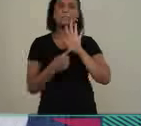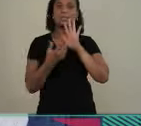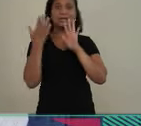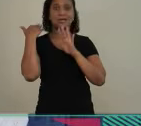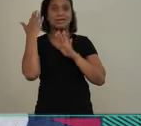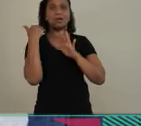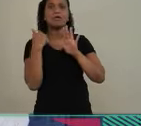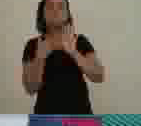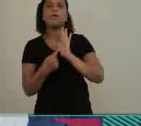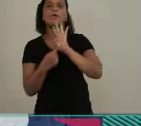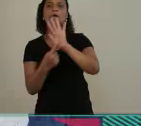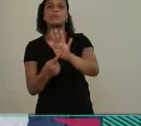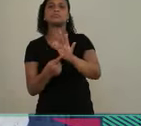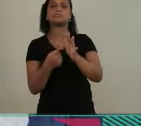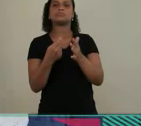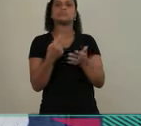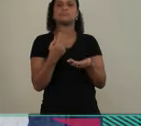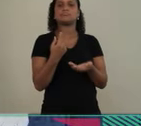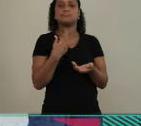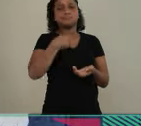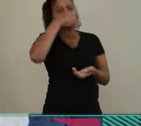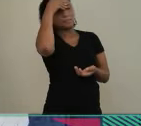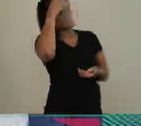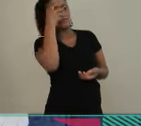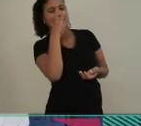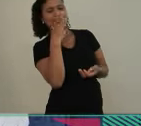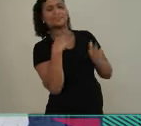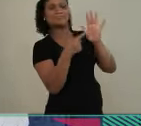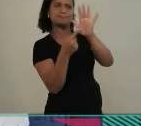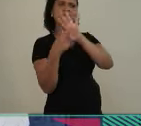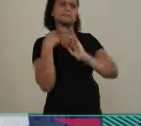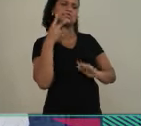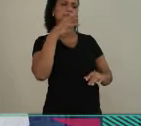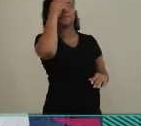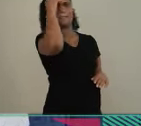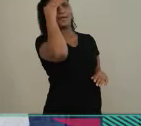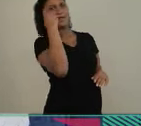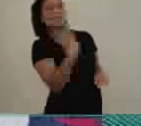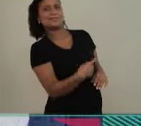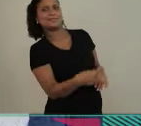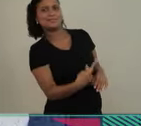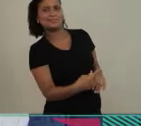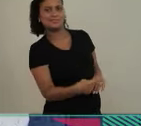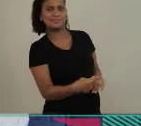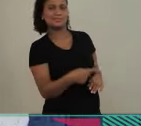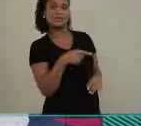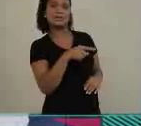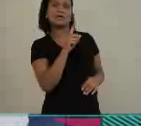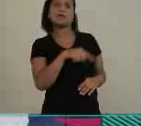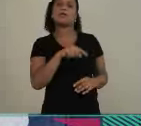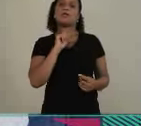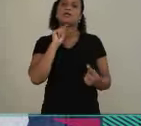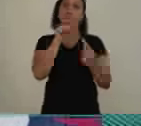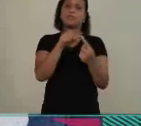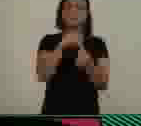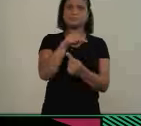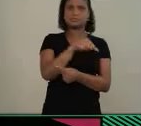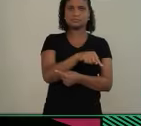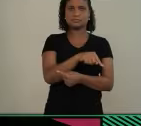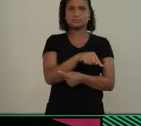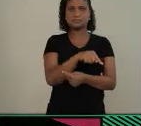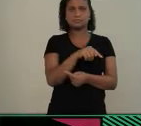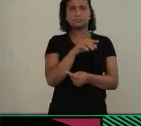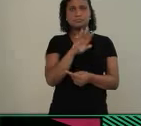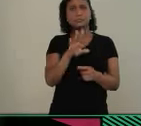Eu me apresentava como madrinha dele, que era esse o objetivo, né, ser apenas uma madrinha. Mas com o tempo foi passando